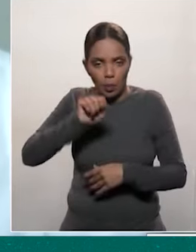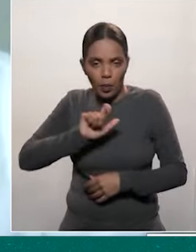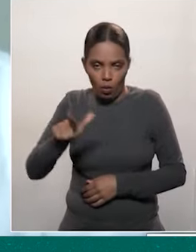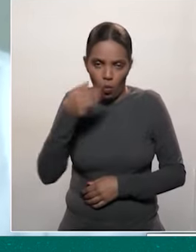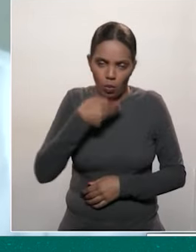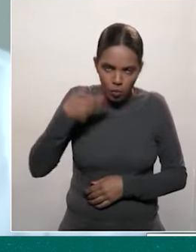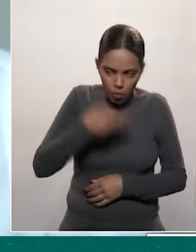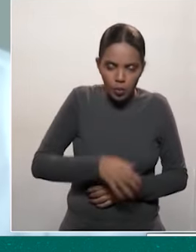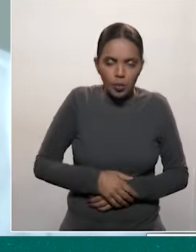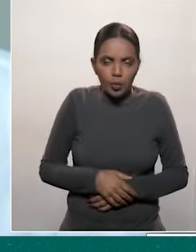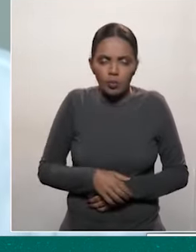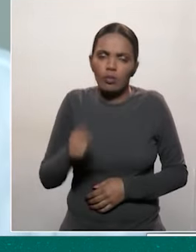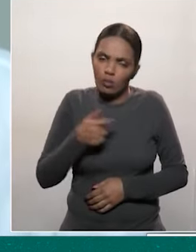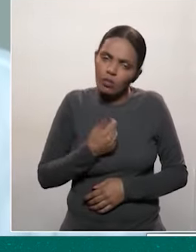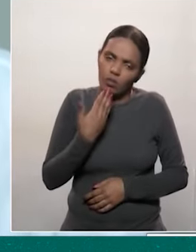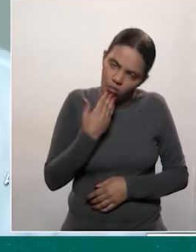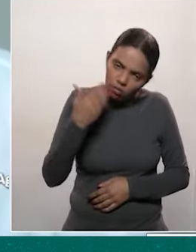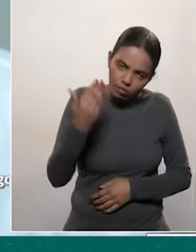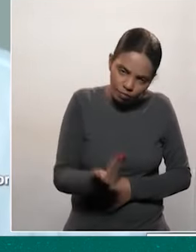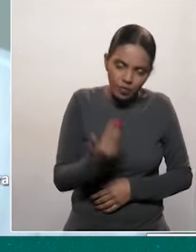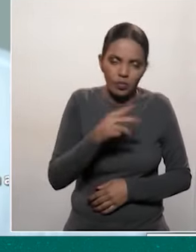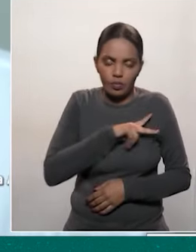moradores da Ilha do Mel. Então, fica aqui esse pedido, senhor